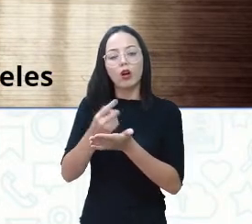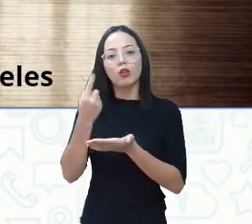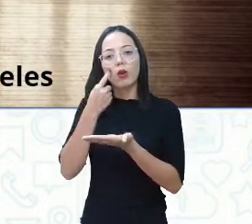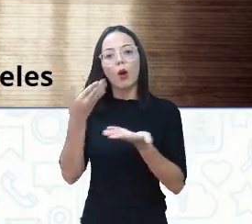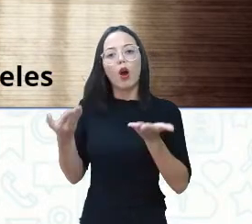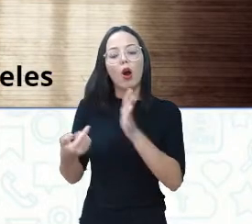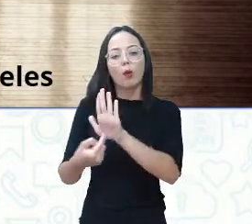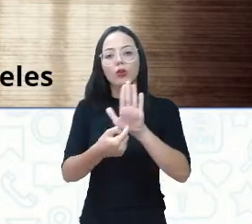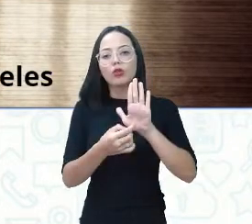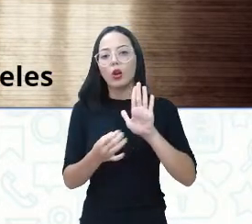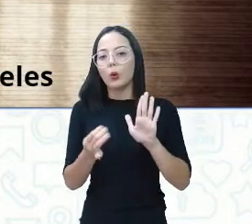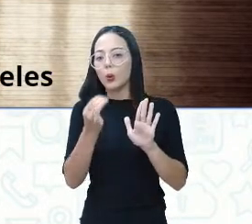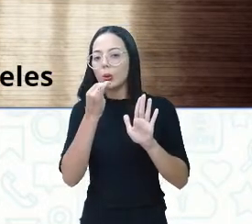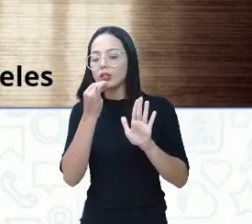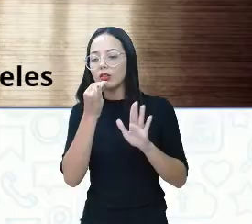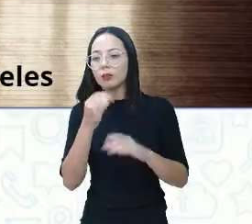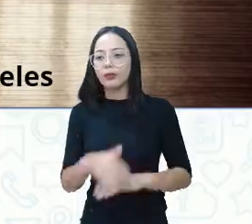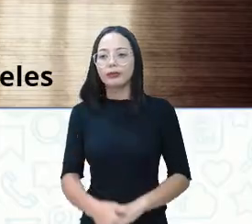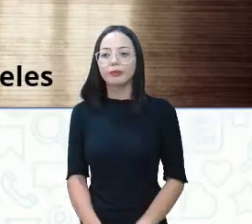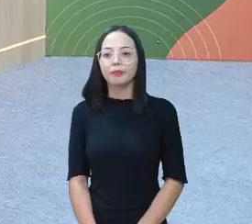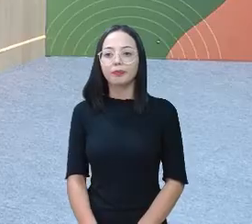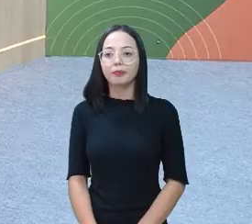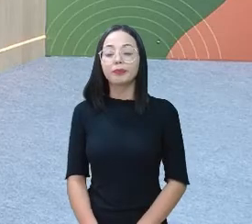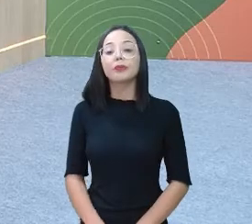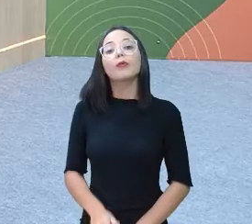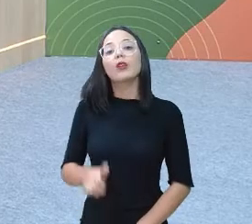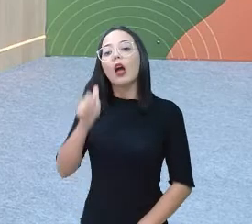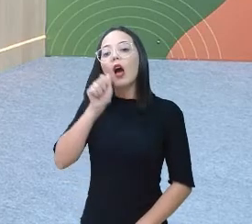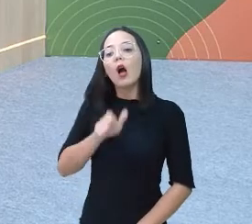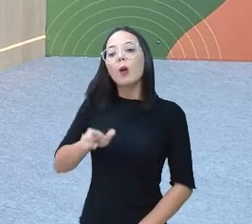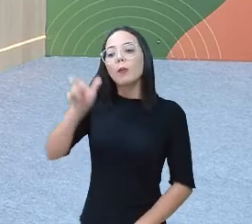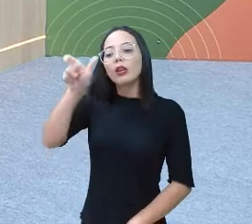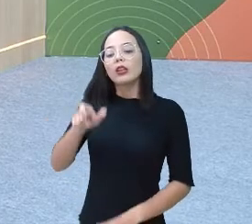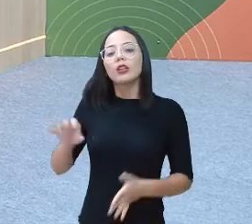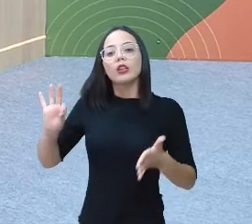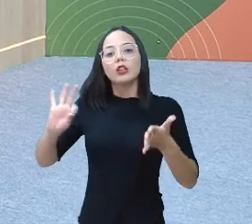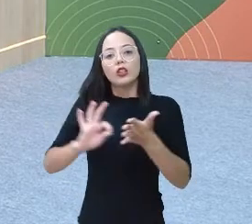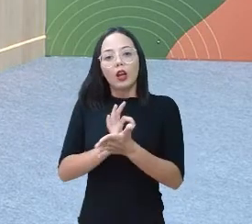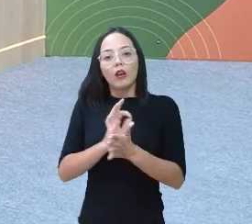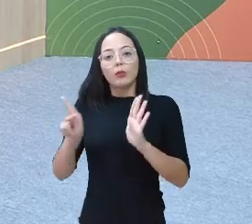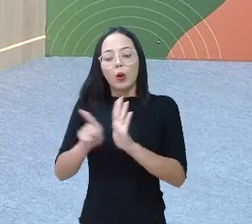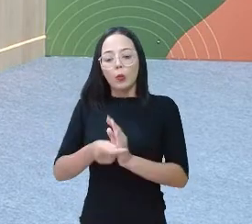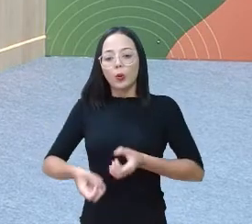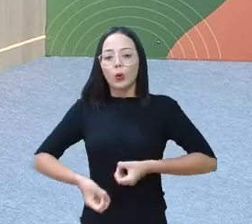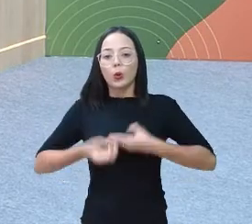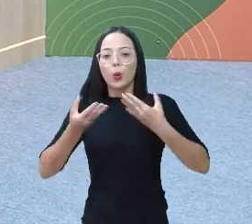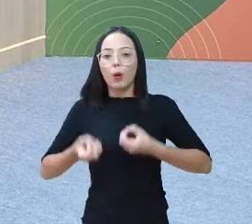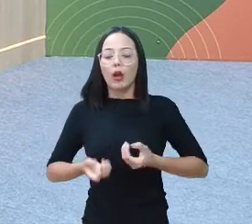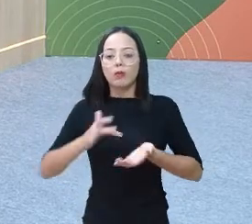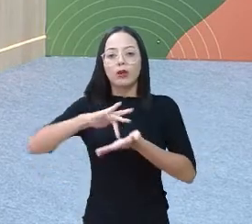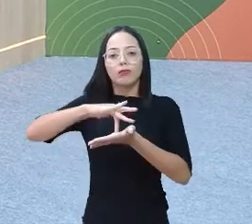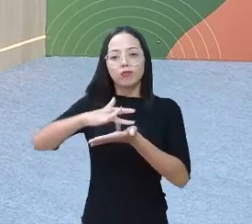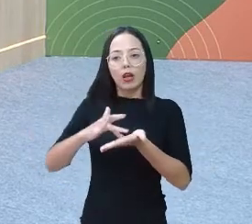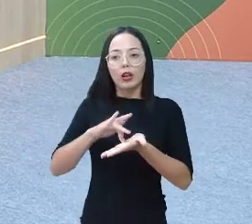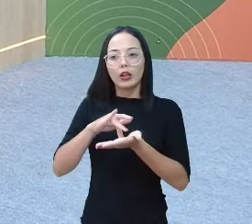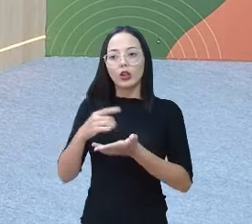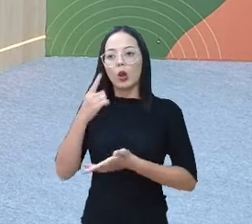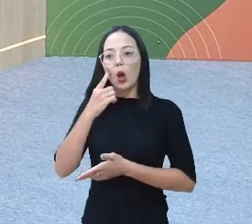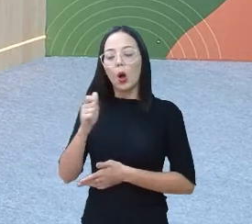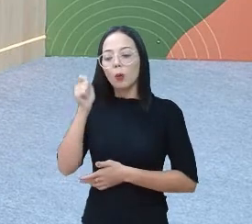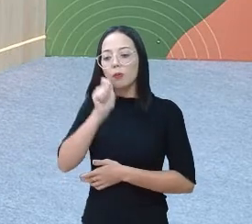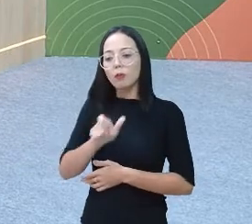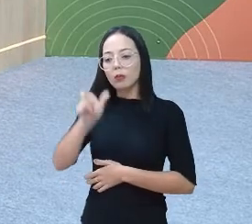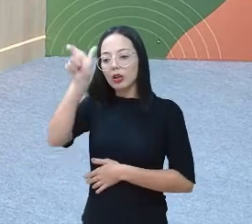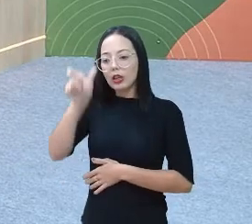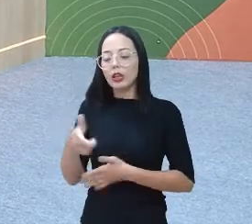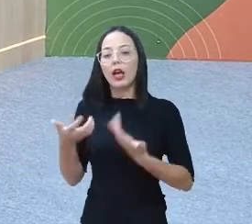para vocês. Ó, quando Cecília Meirelles diz assim no poema dela, A Bailarina: esta menina tão